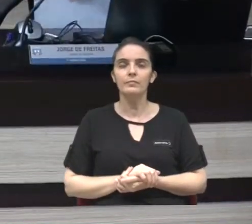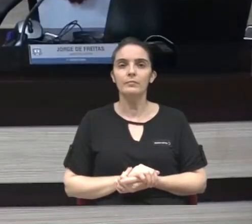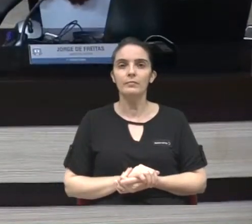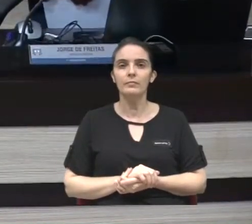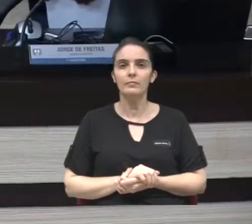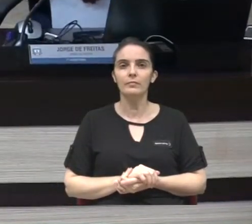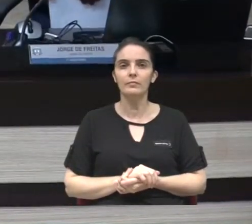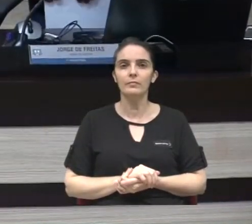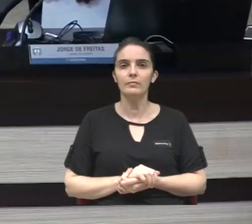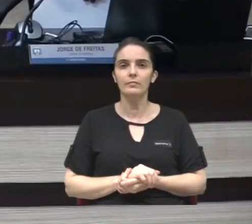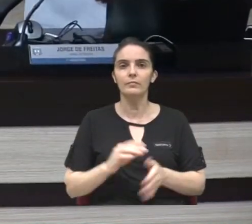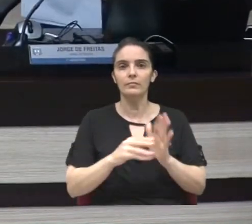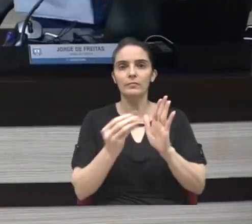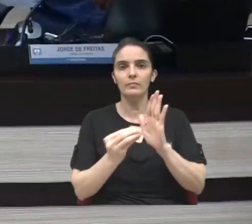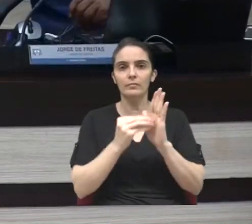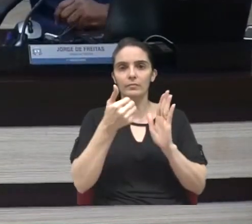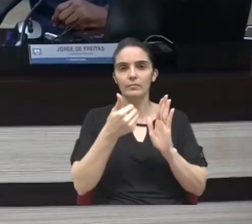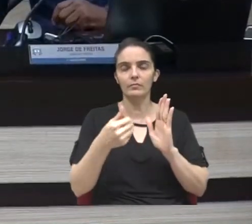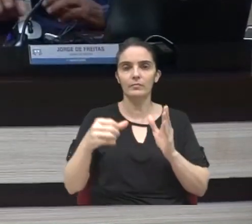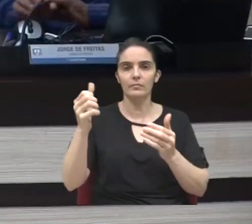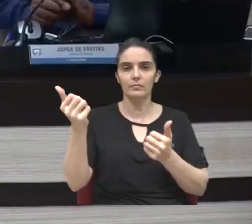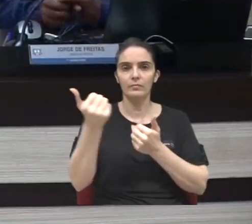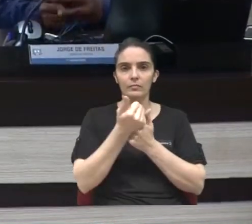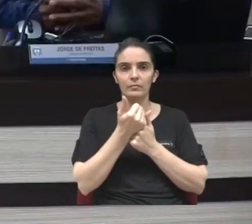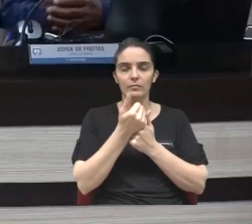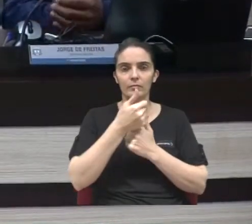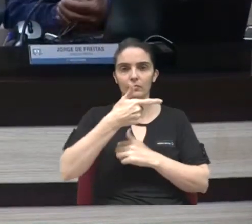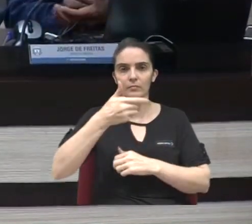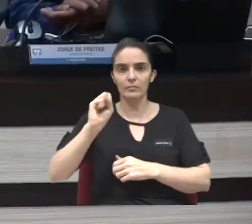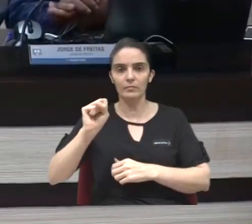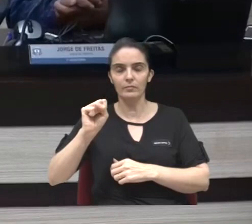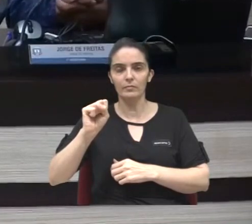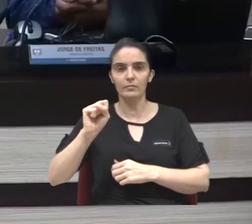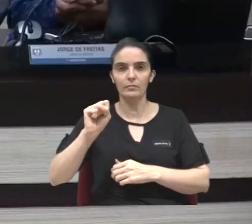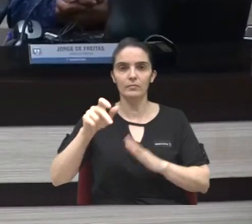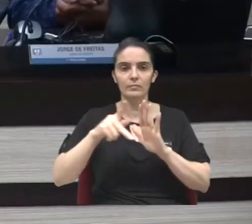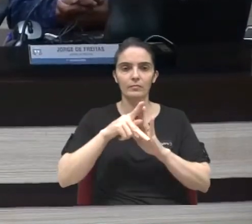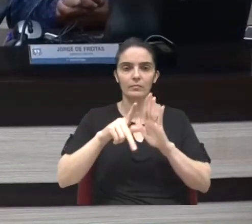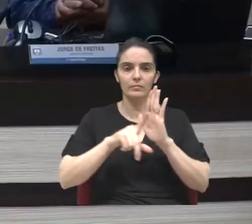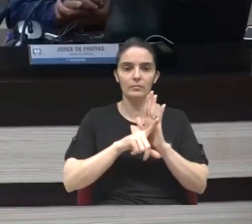Emenda número 1 ao substitutivo número 28 ao projeto de lei